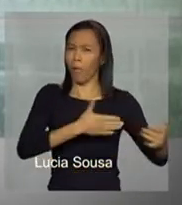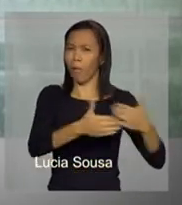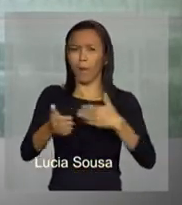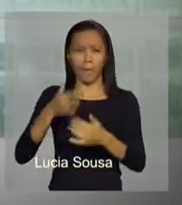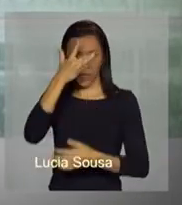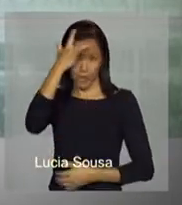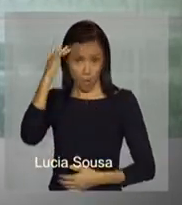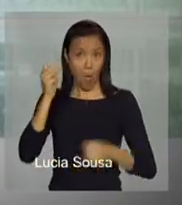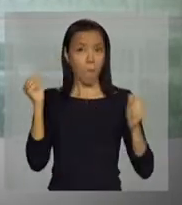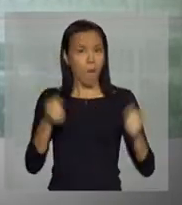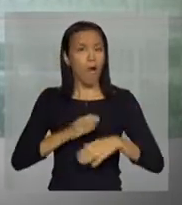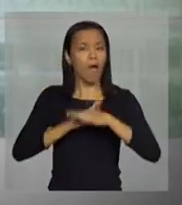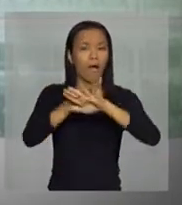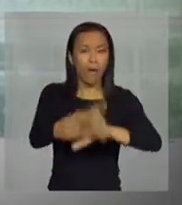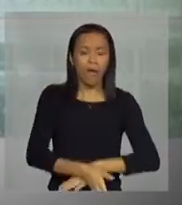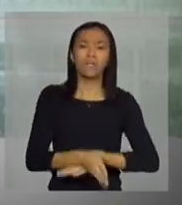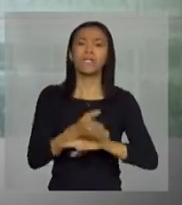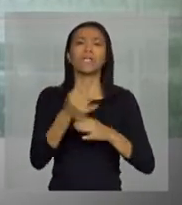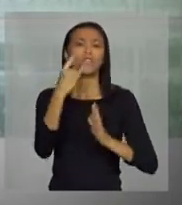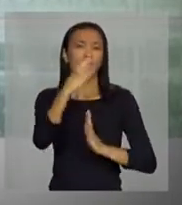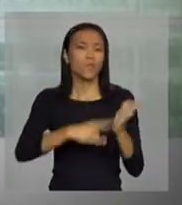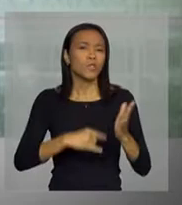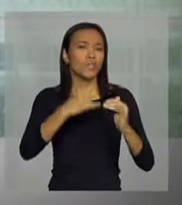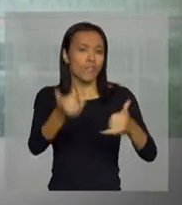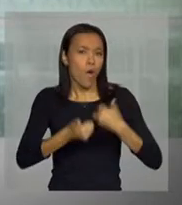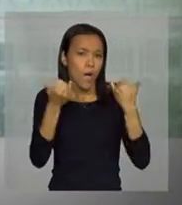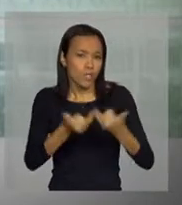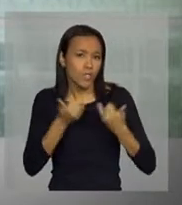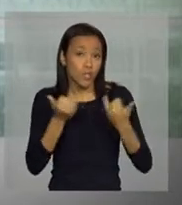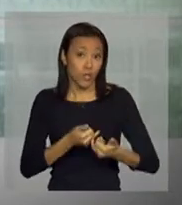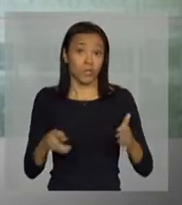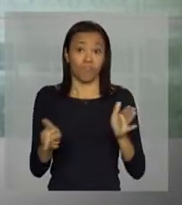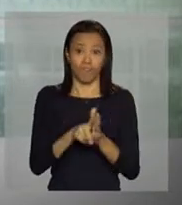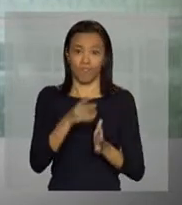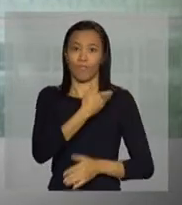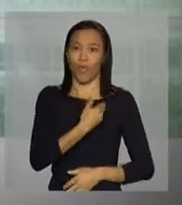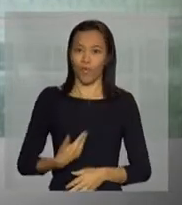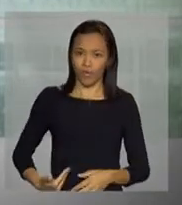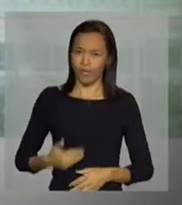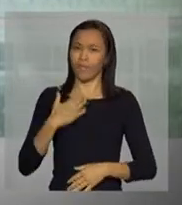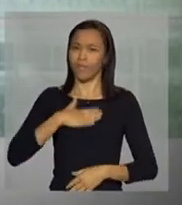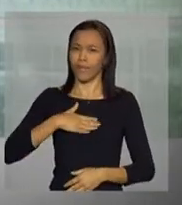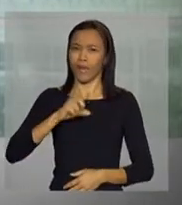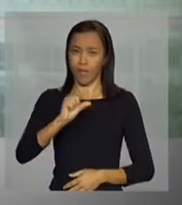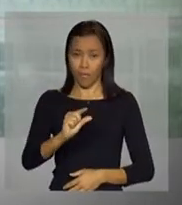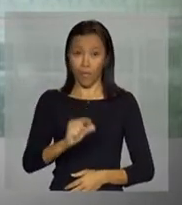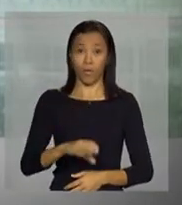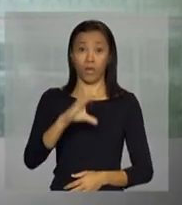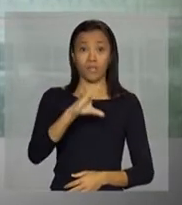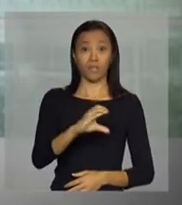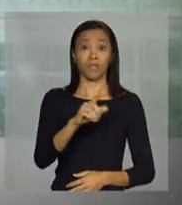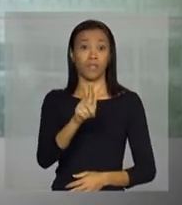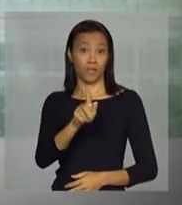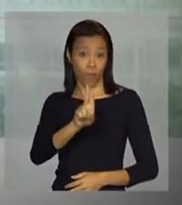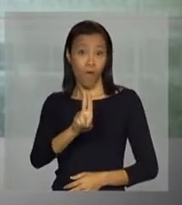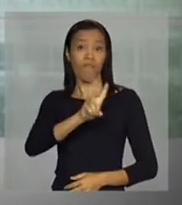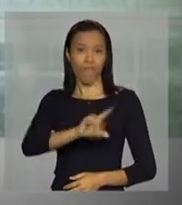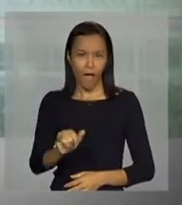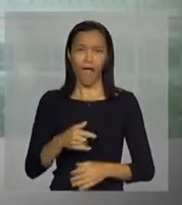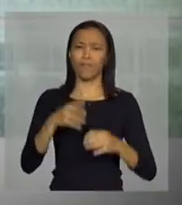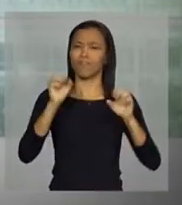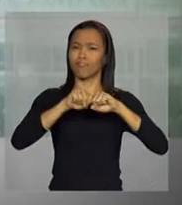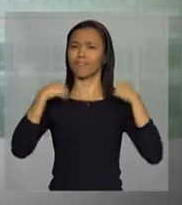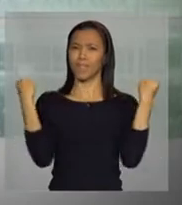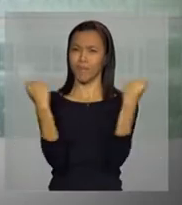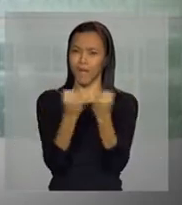qualquer pessoa pode ter acesso a dados e documentos de órgãos públicos daqui a pouco a Controladoria Geral da União vai fazer um